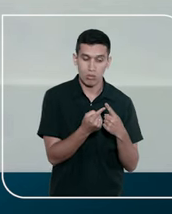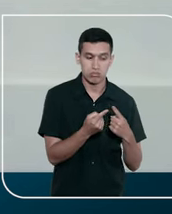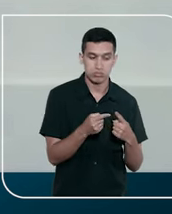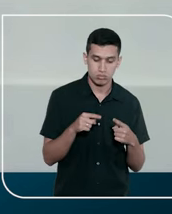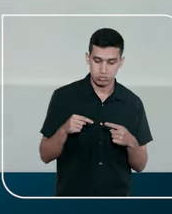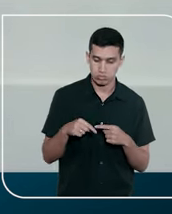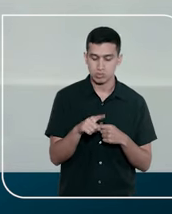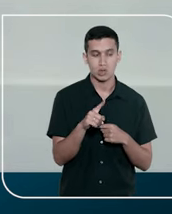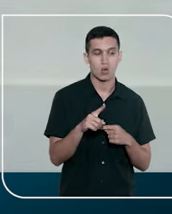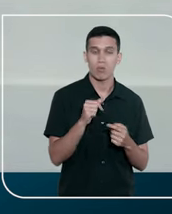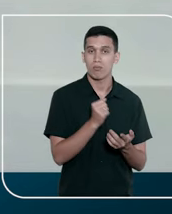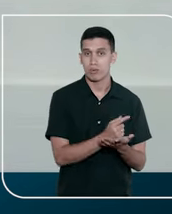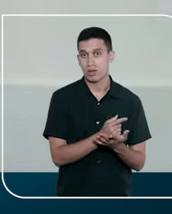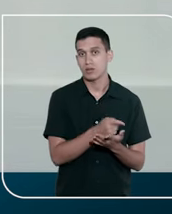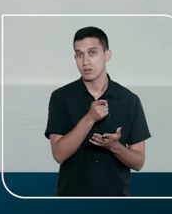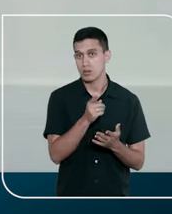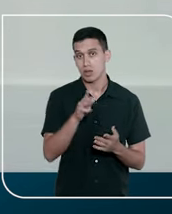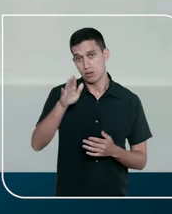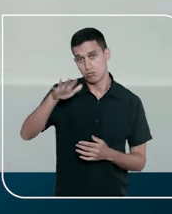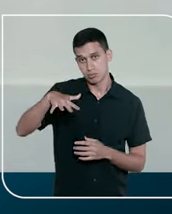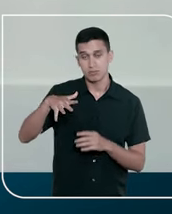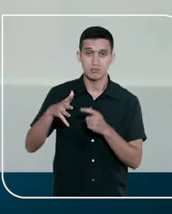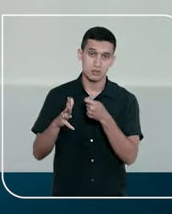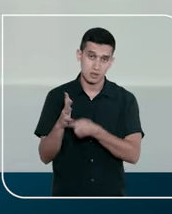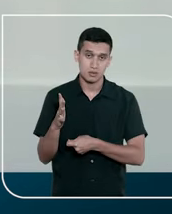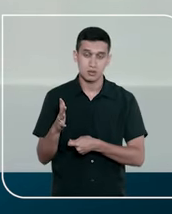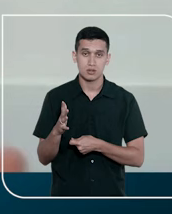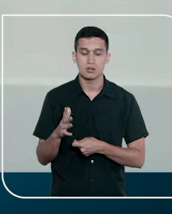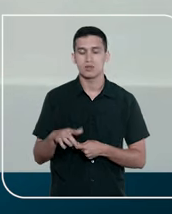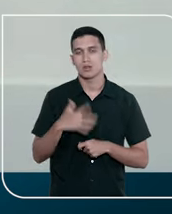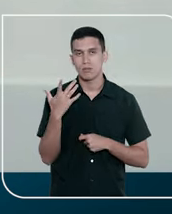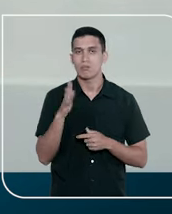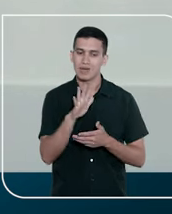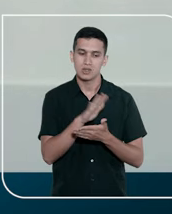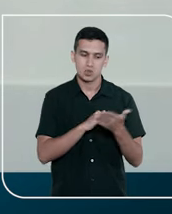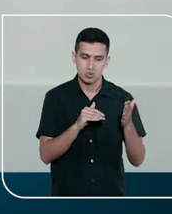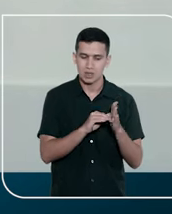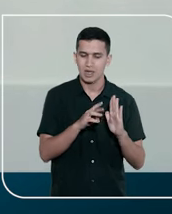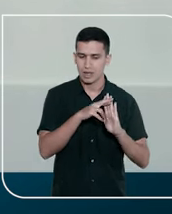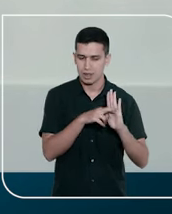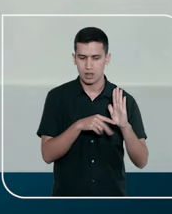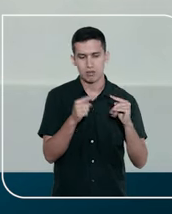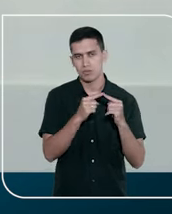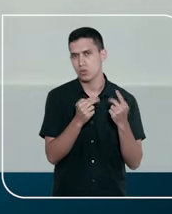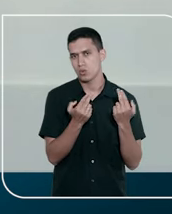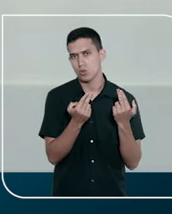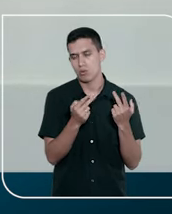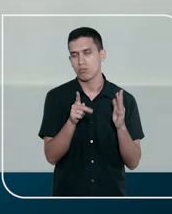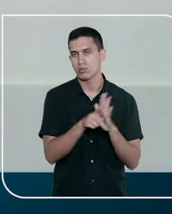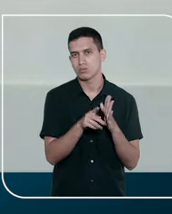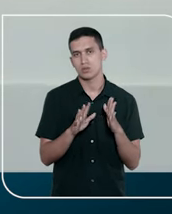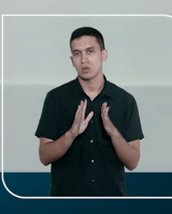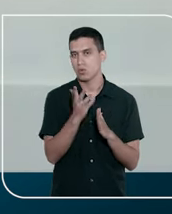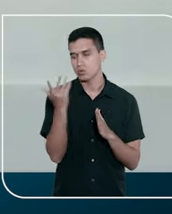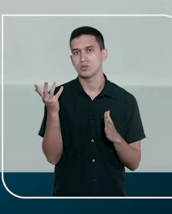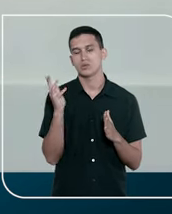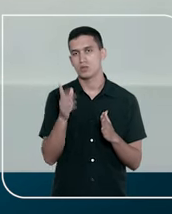comprar naquela promoção, mas as regras que se aplicam são exatamente as mesmas de algo feito